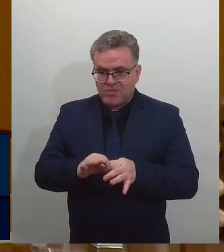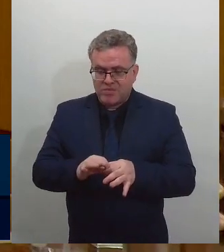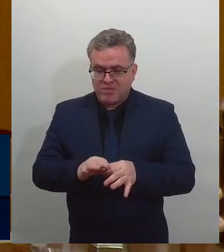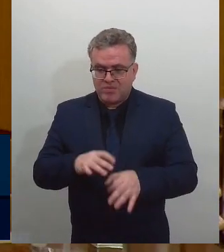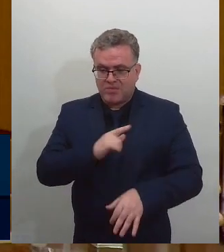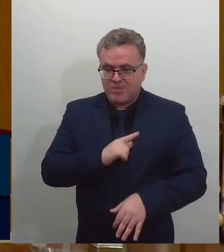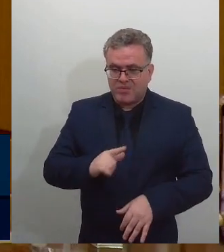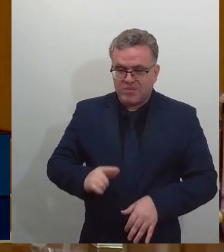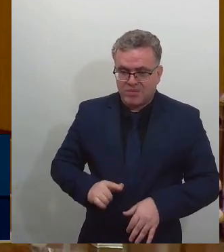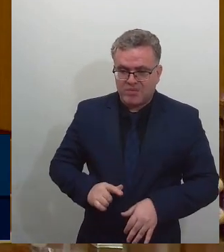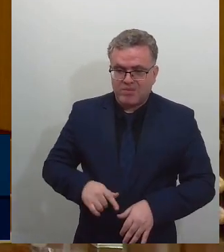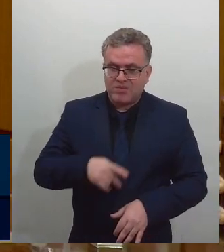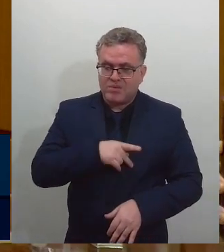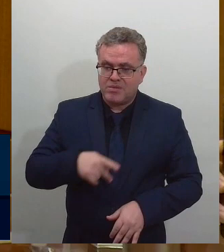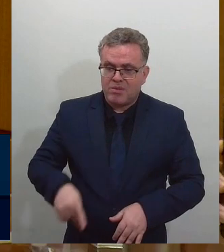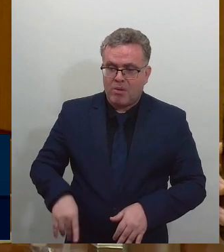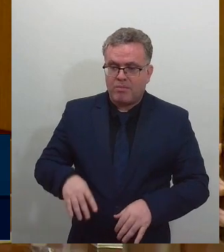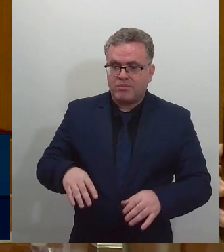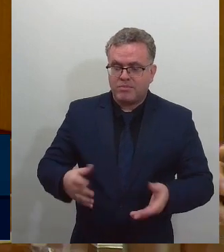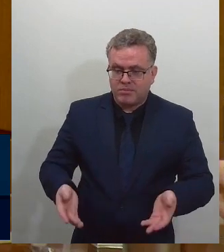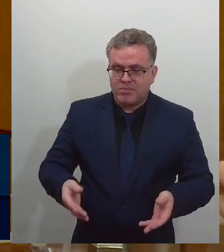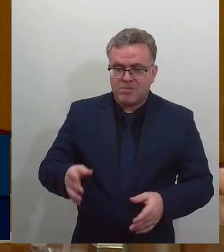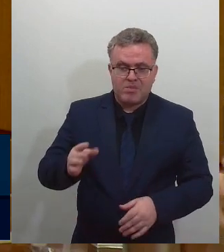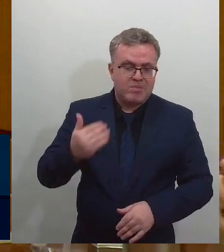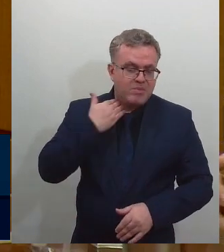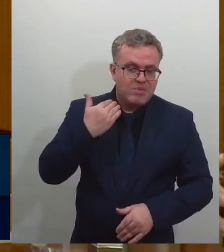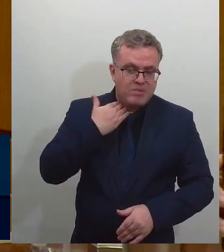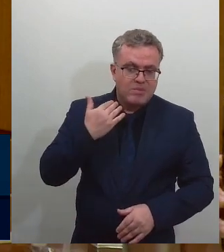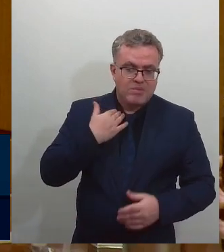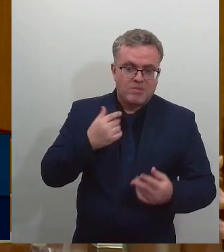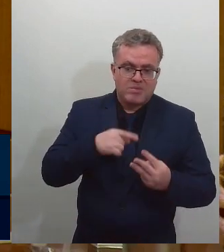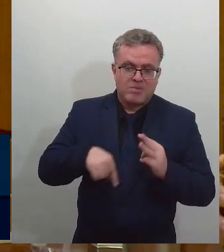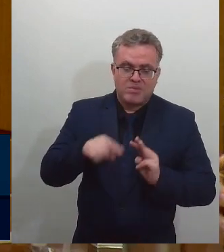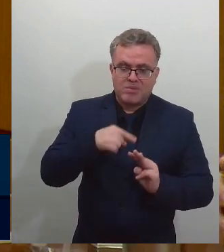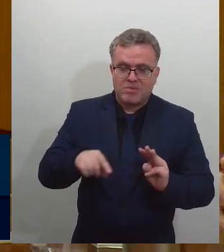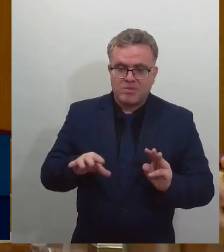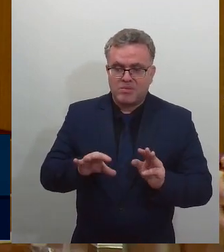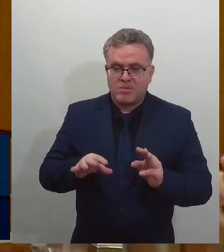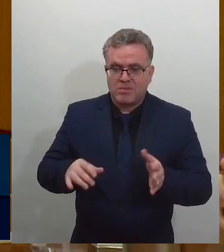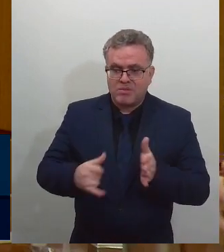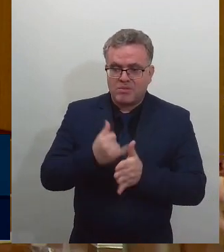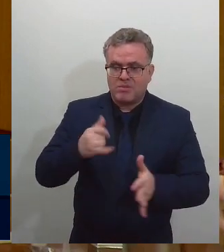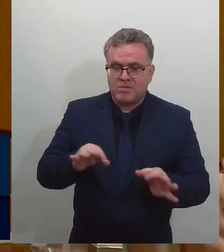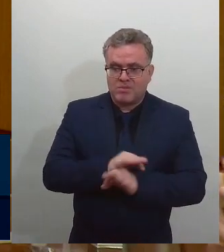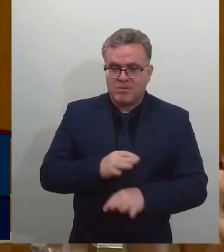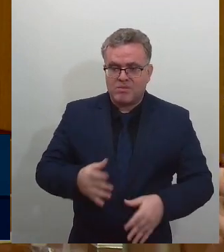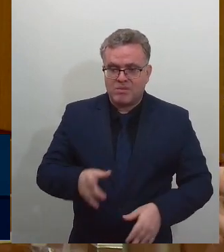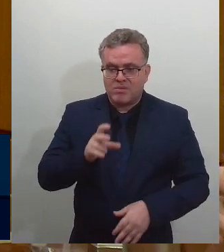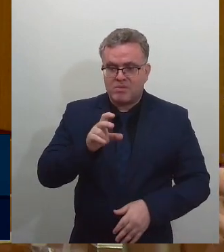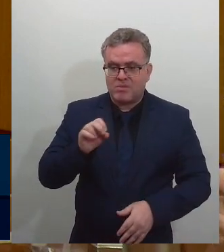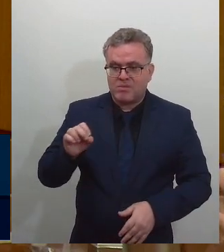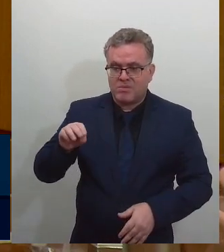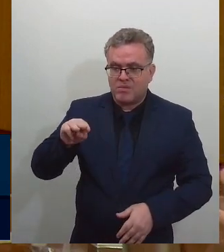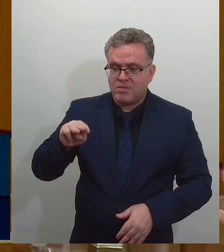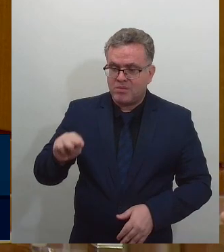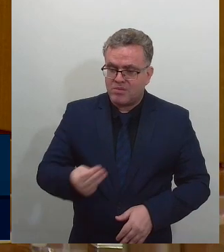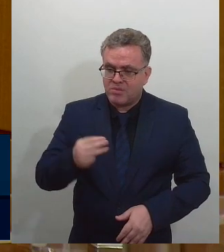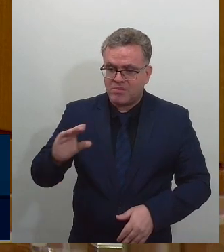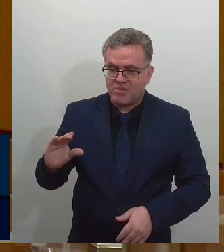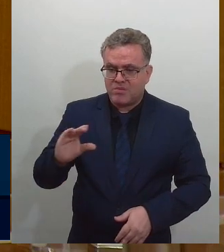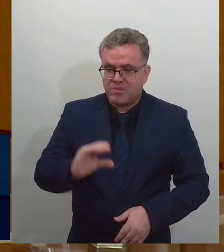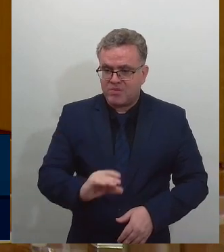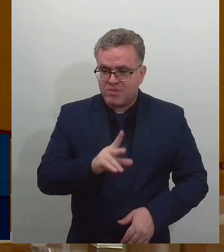banco americano. Portanto, são mais de 500 milhões de reais que serão investidos aqui